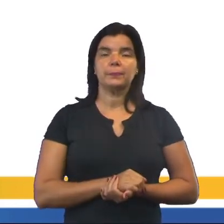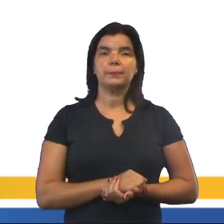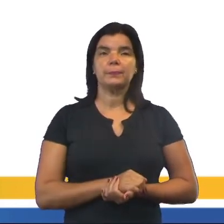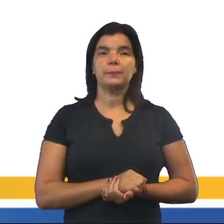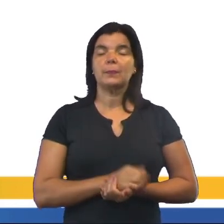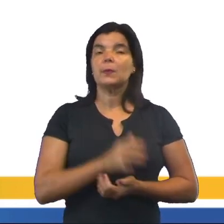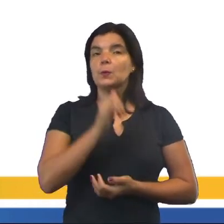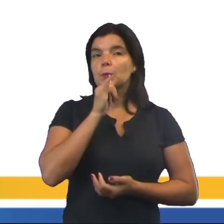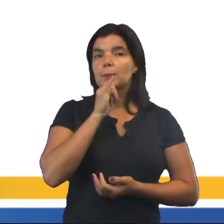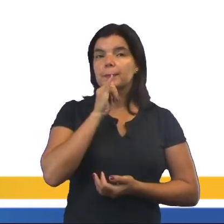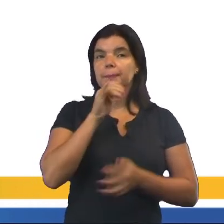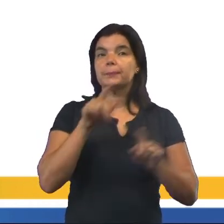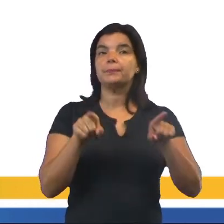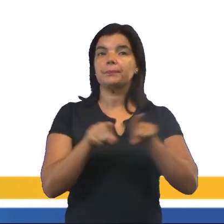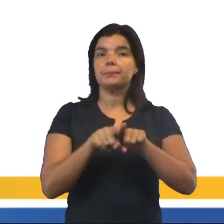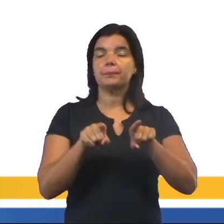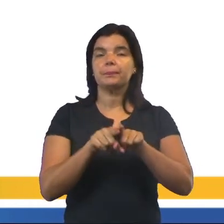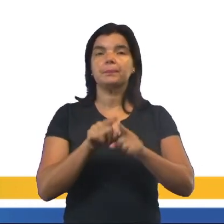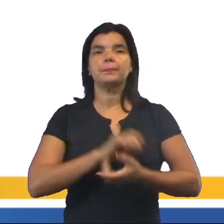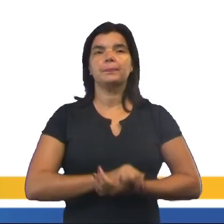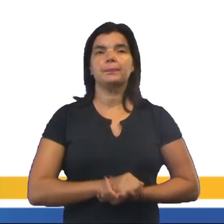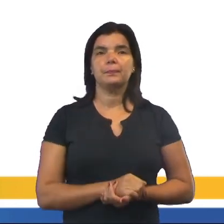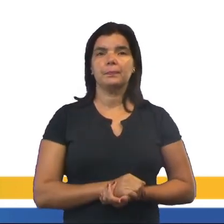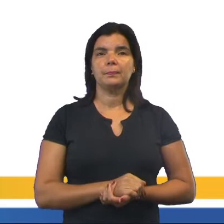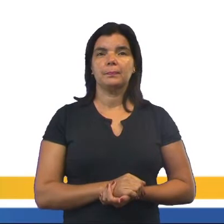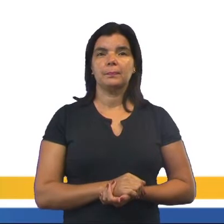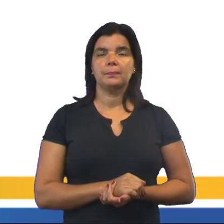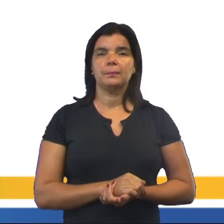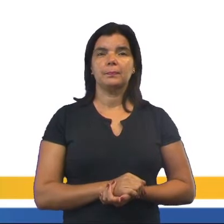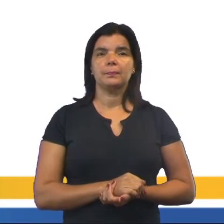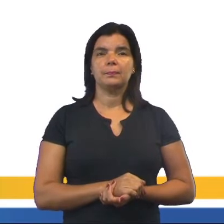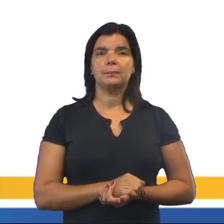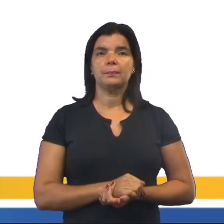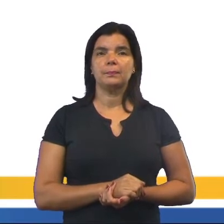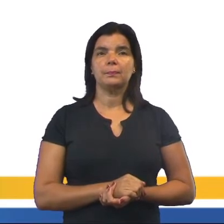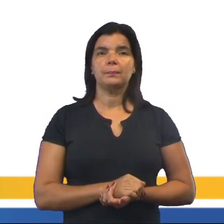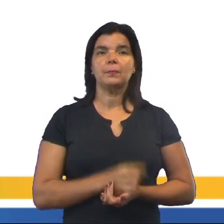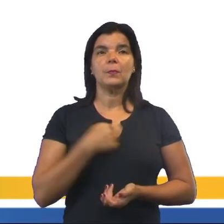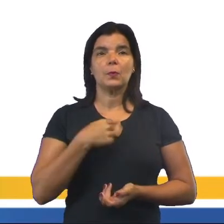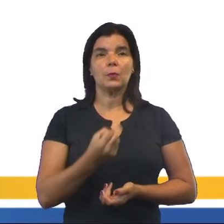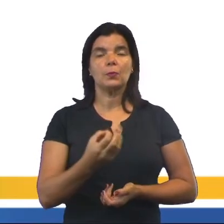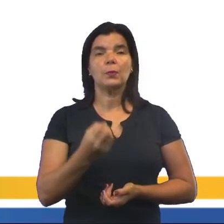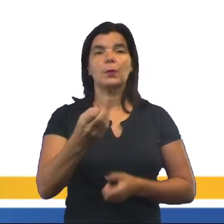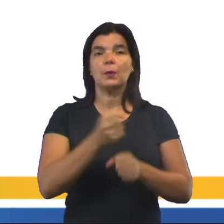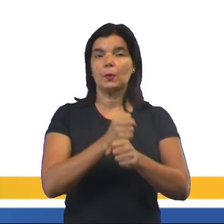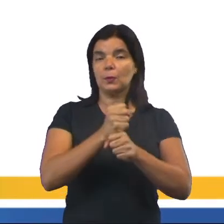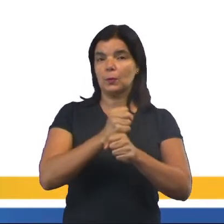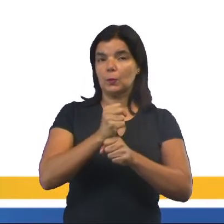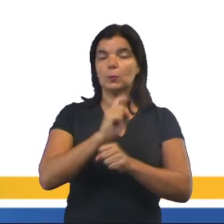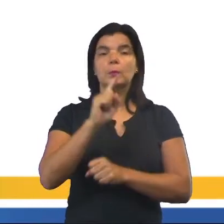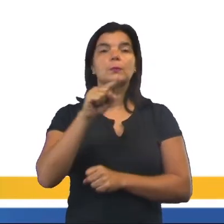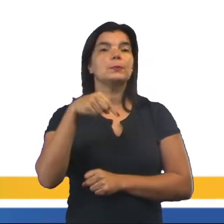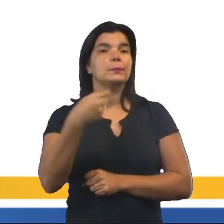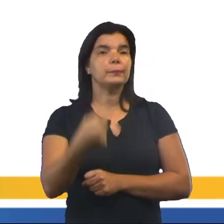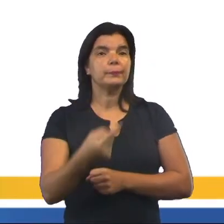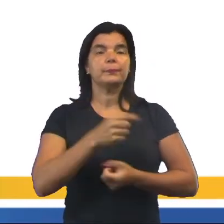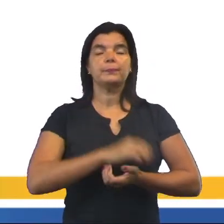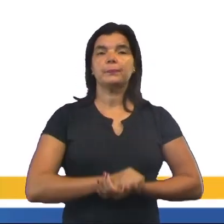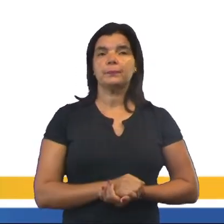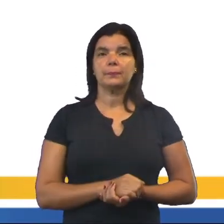futuro. Nos exemplos nós temos: I am going to travel next year. Eu vou viajar ano que